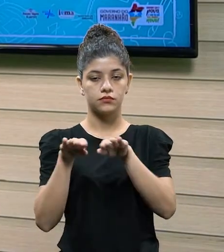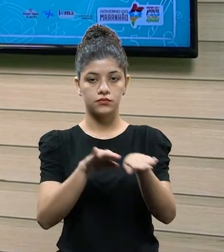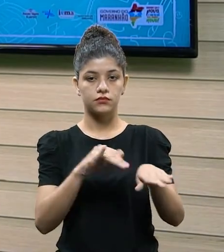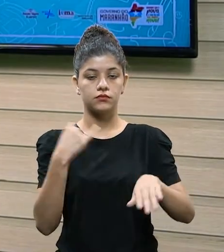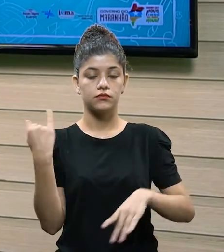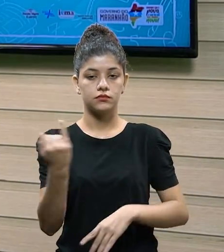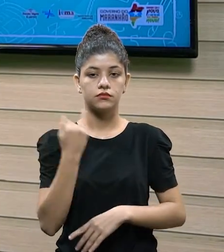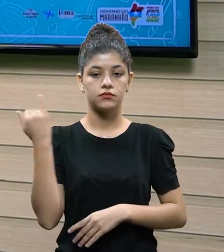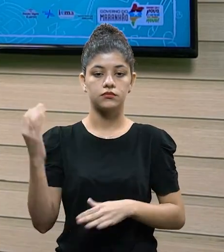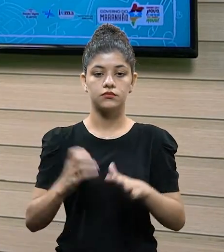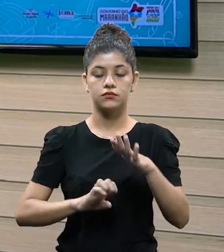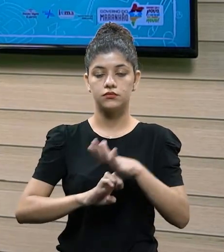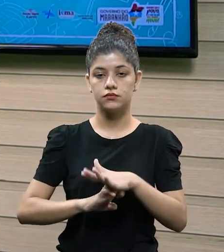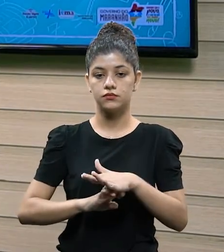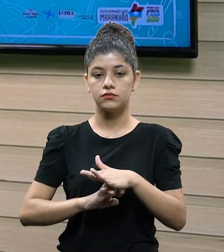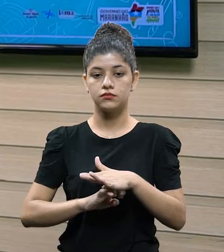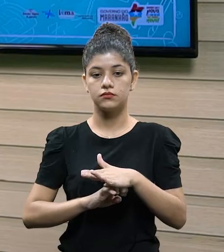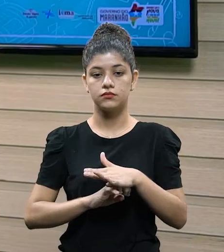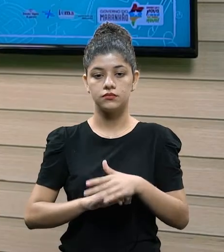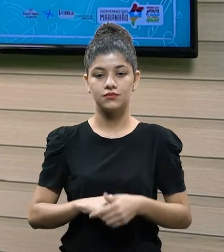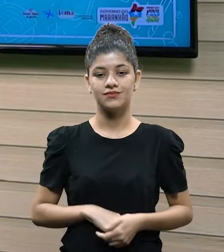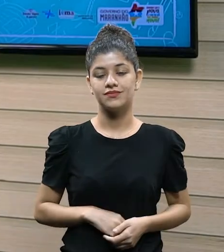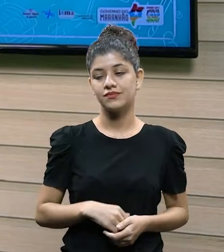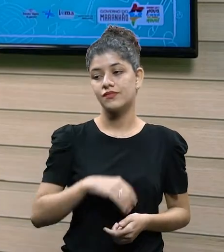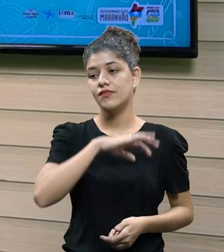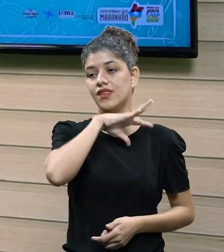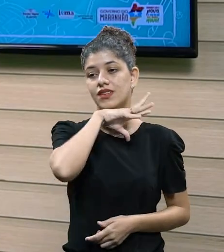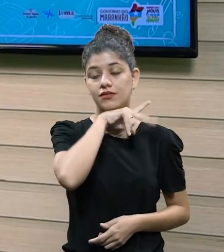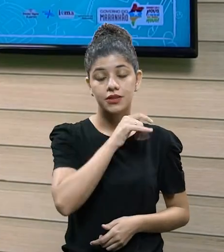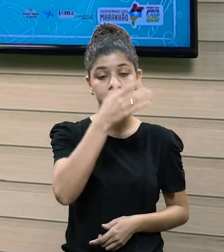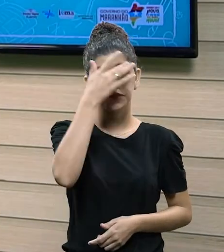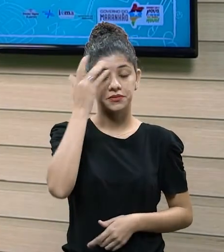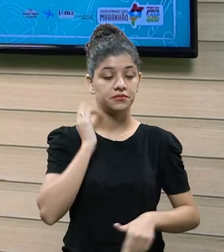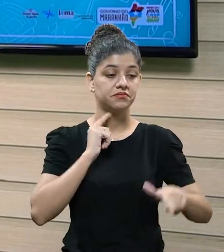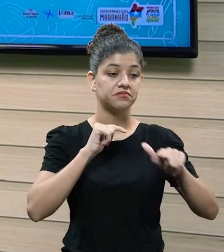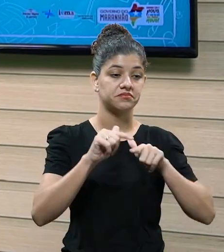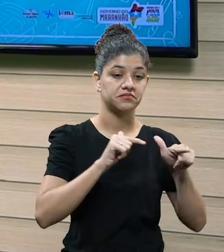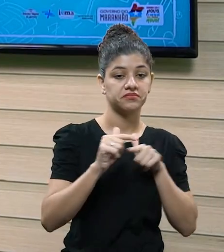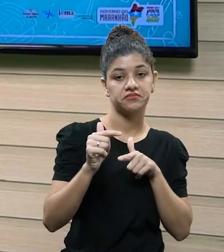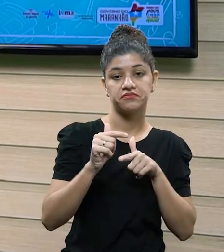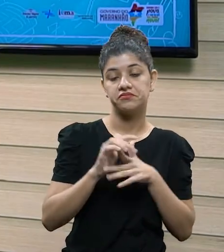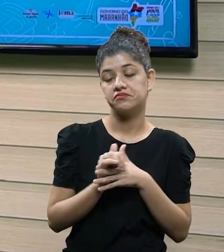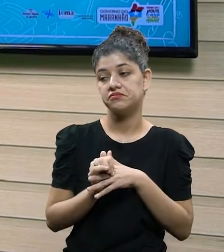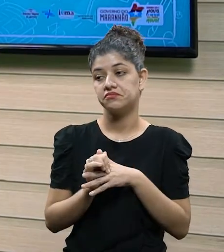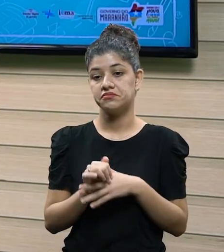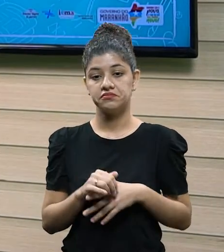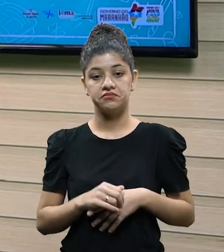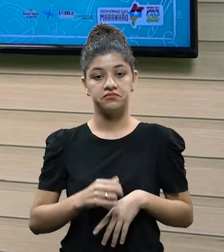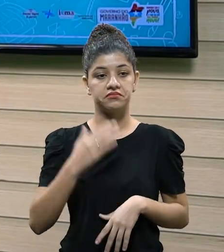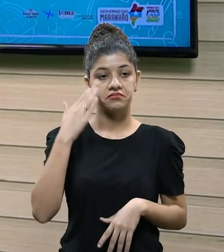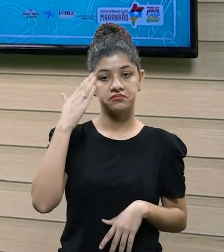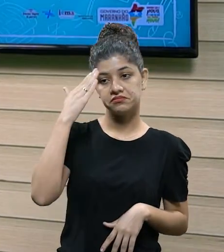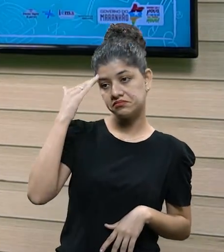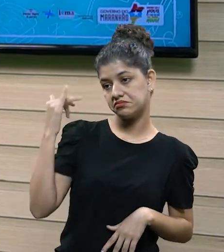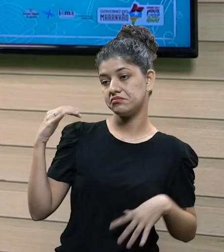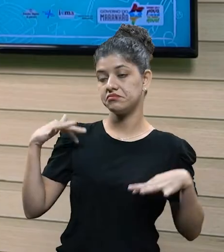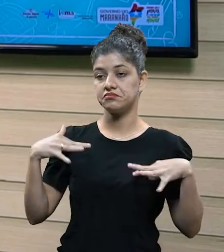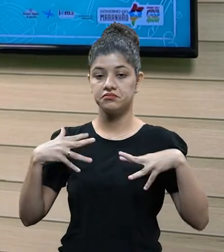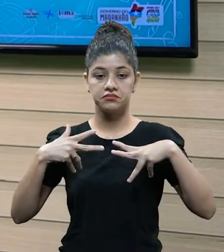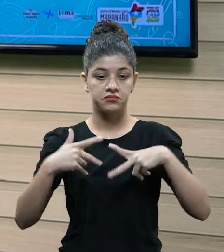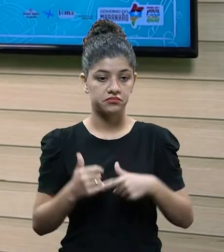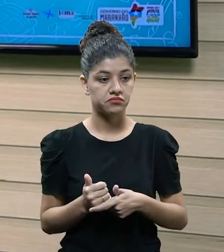que é muito importante para as empresas. Garanto para vocês, é detestável trabalhar com um líder egocêntrico, excesso